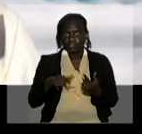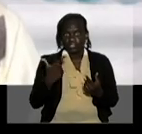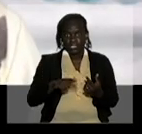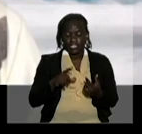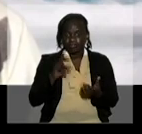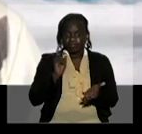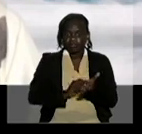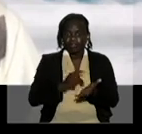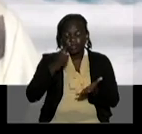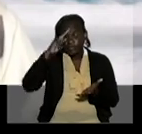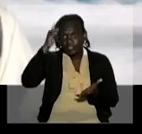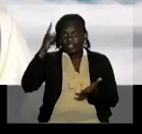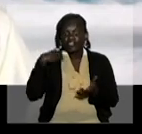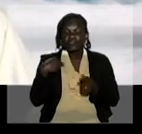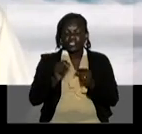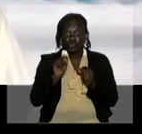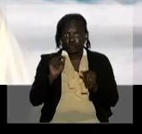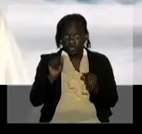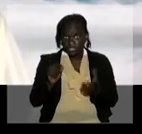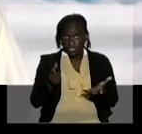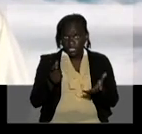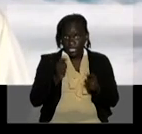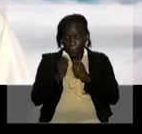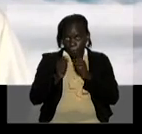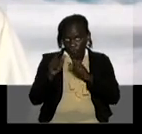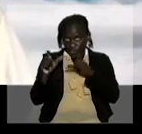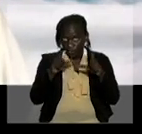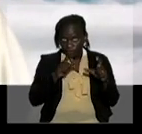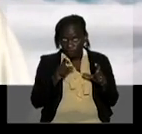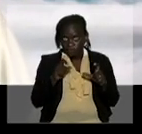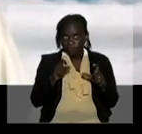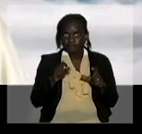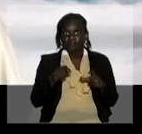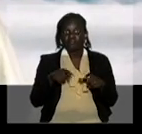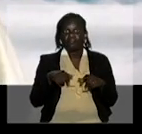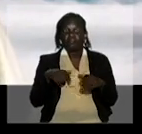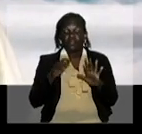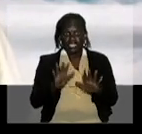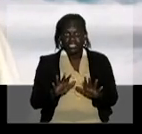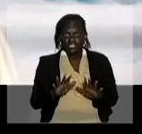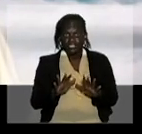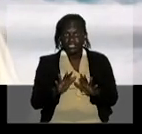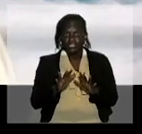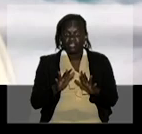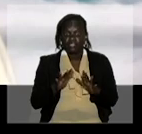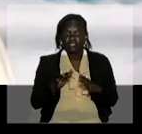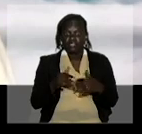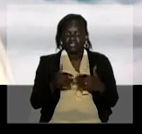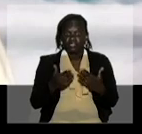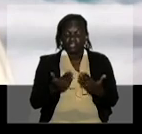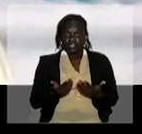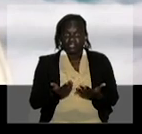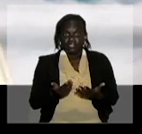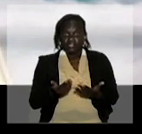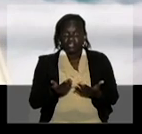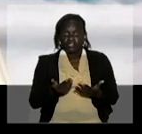ainda não tinha exatamente a ideia do que iria fazer enquanto repórter fotográfico, mas